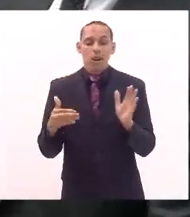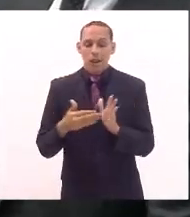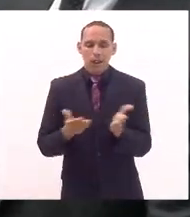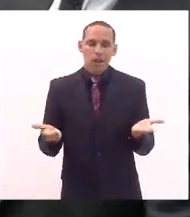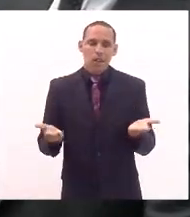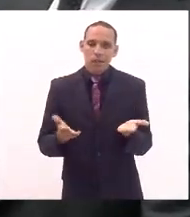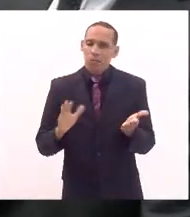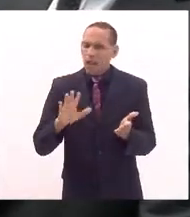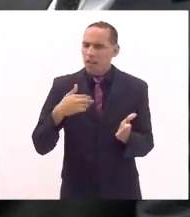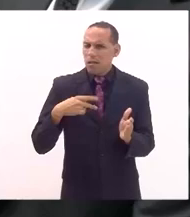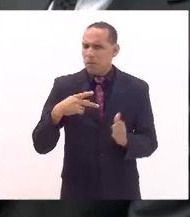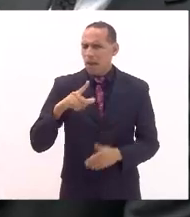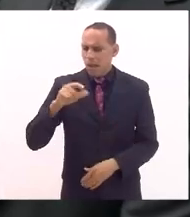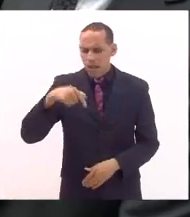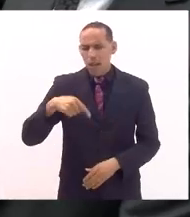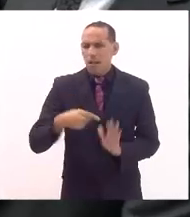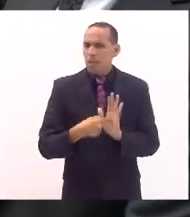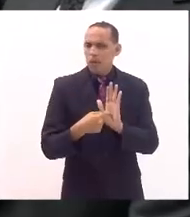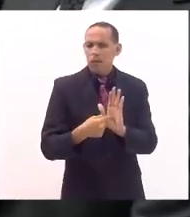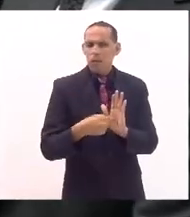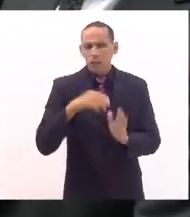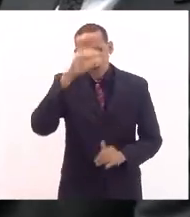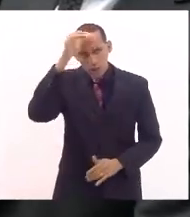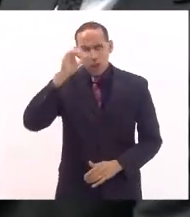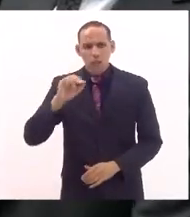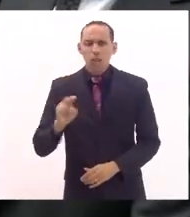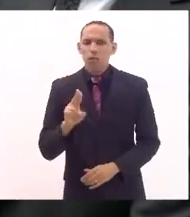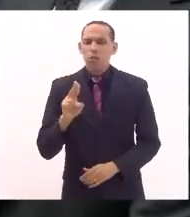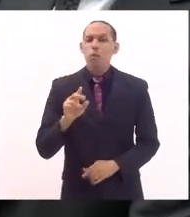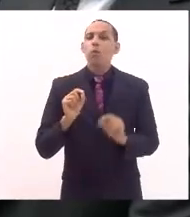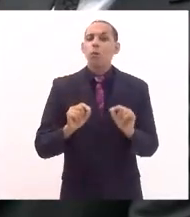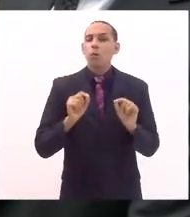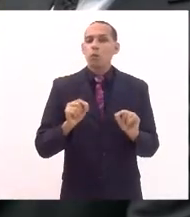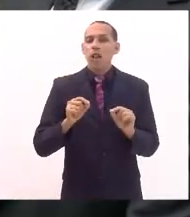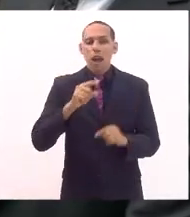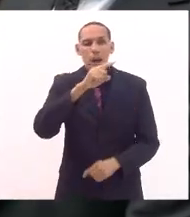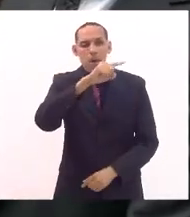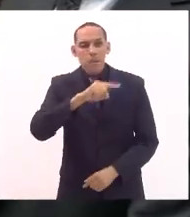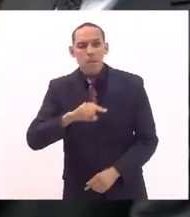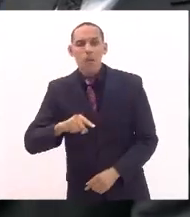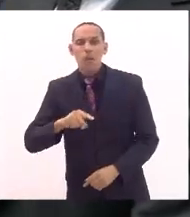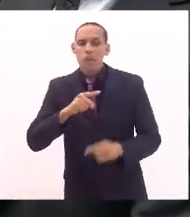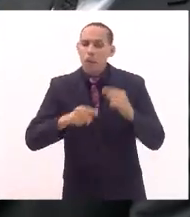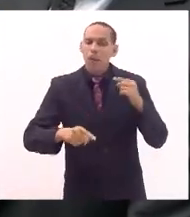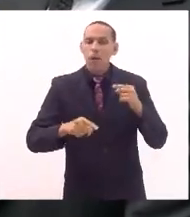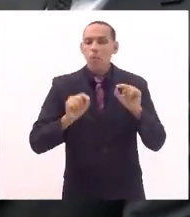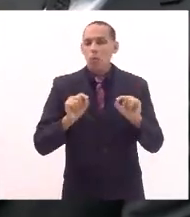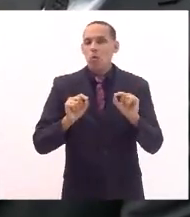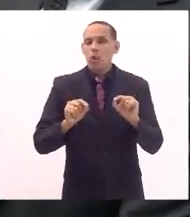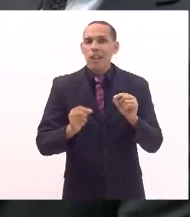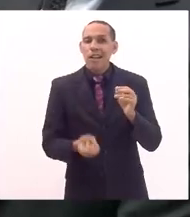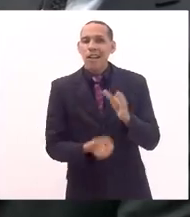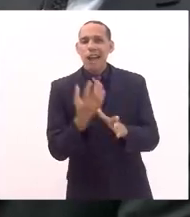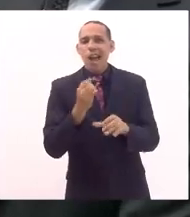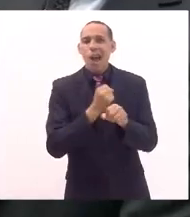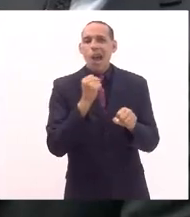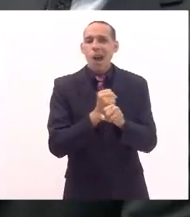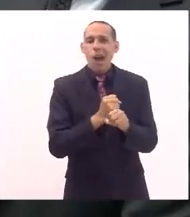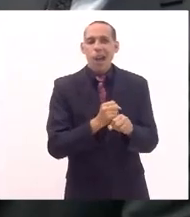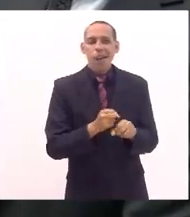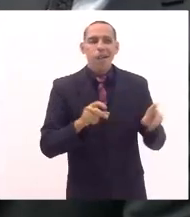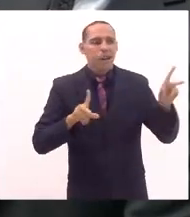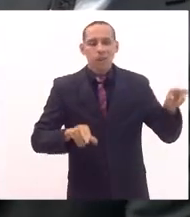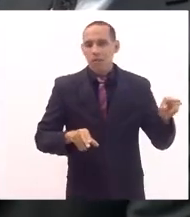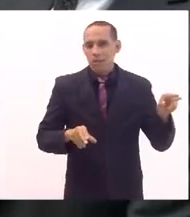mas aprenda tem um pele aqui na casa tia Ju que Visa proibir o lançamento de obras do mesmo